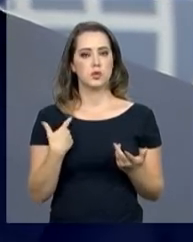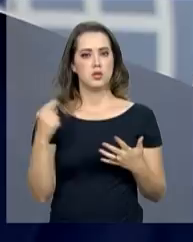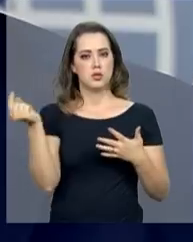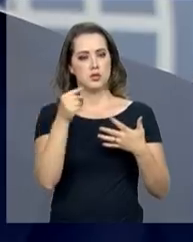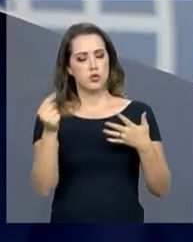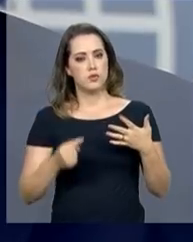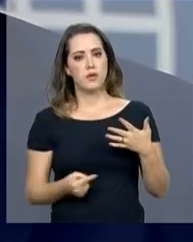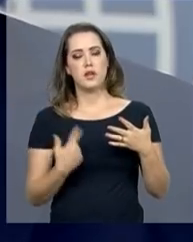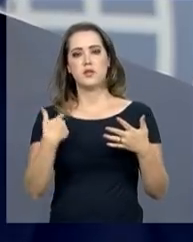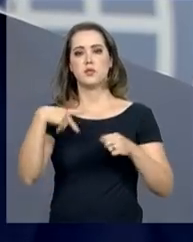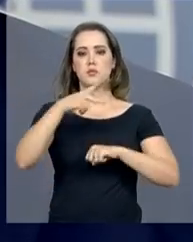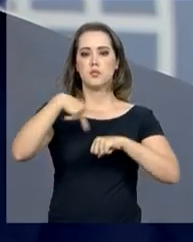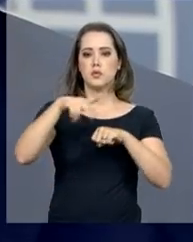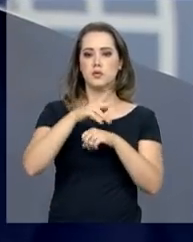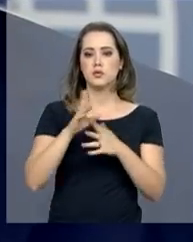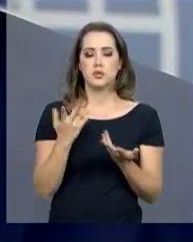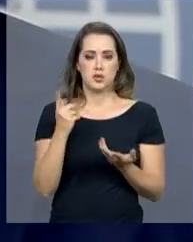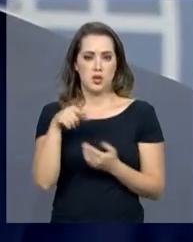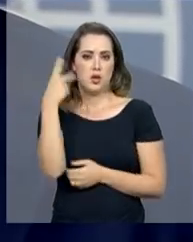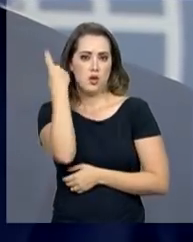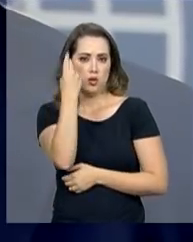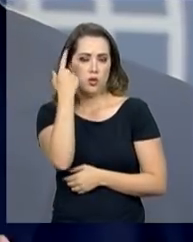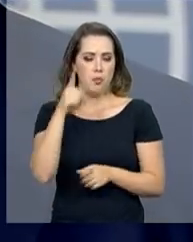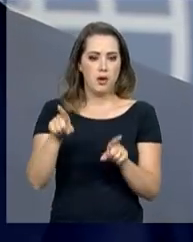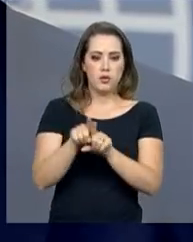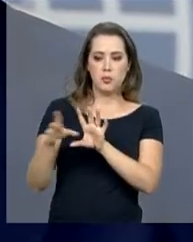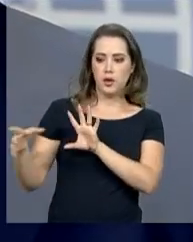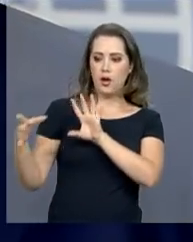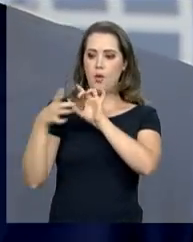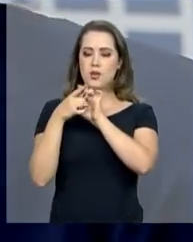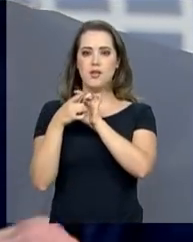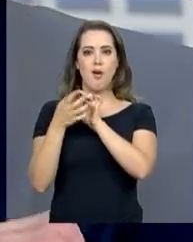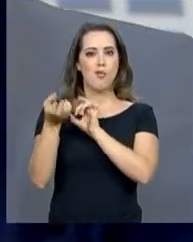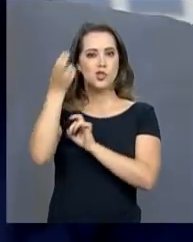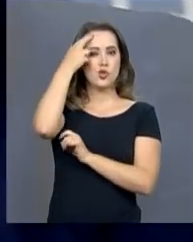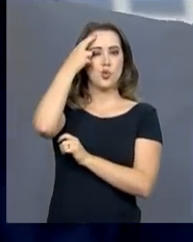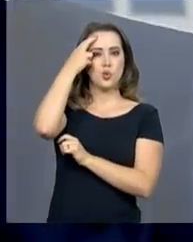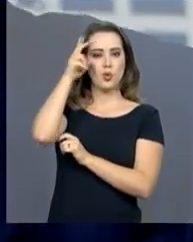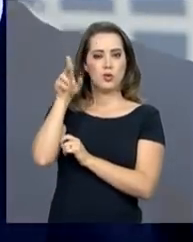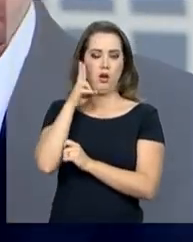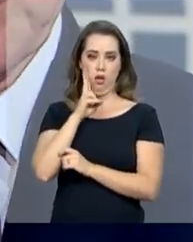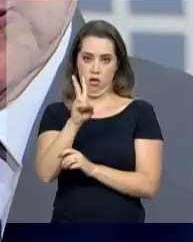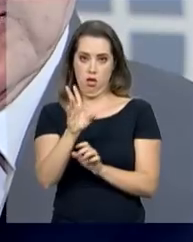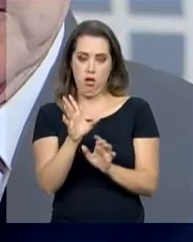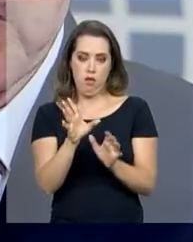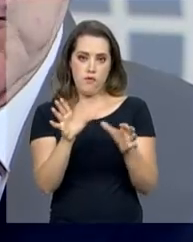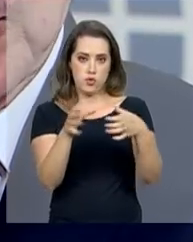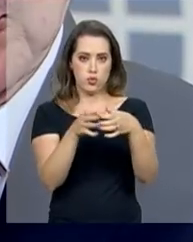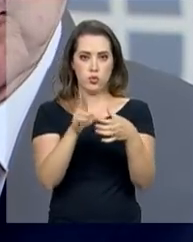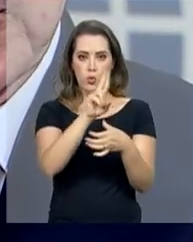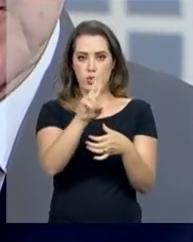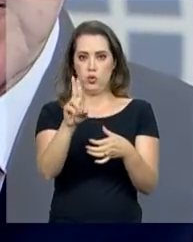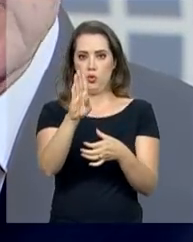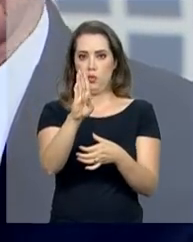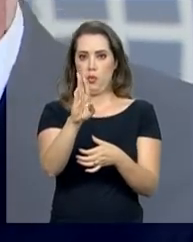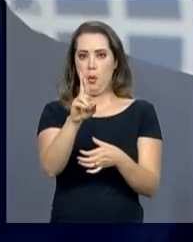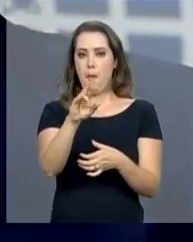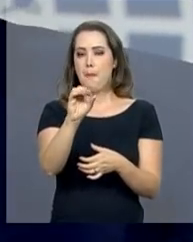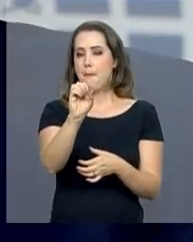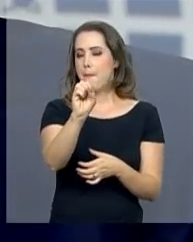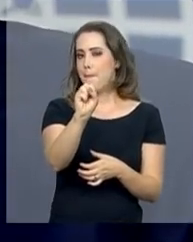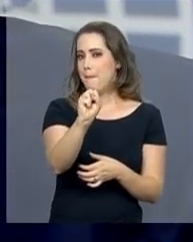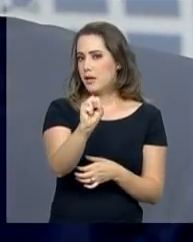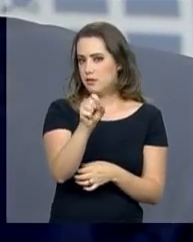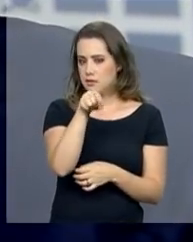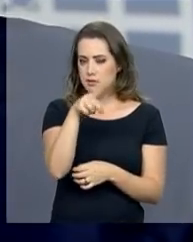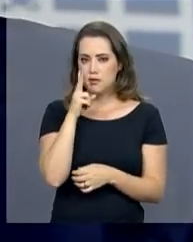países é naturalmente começa a não integração cultural em vez do brics por exemplo paulo na última reunião do brics nós